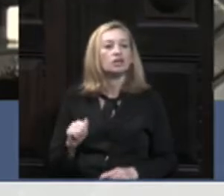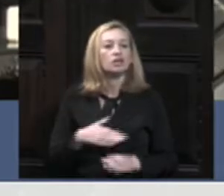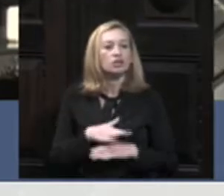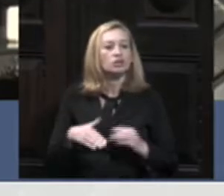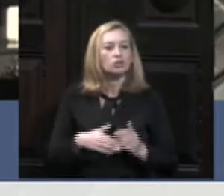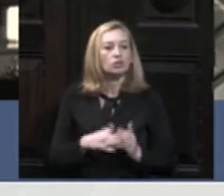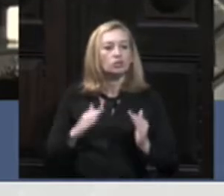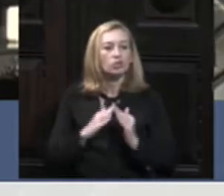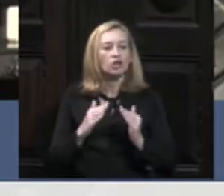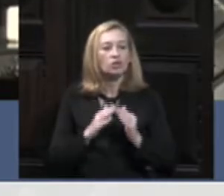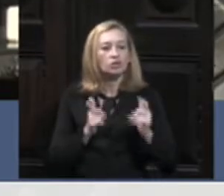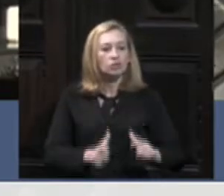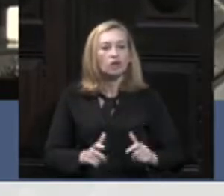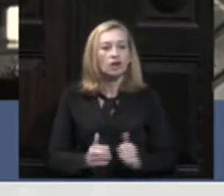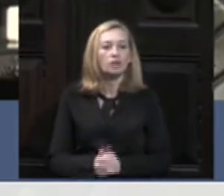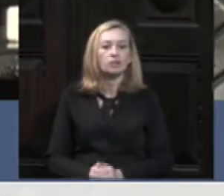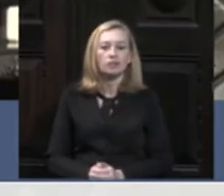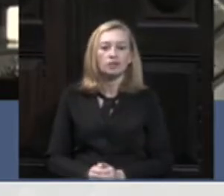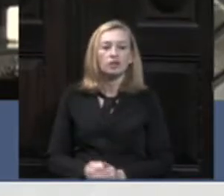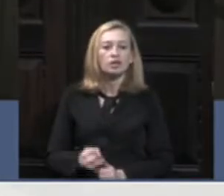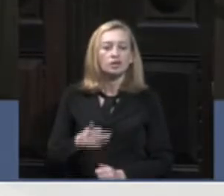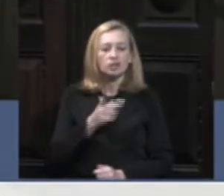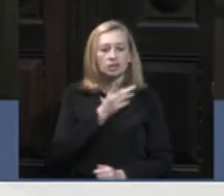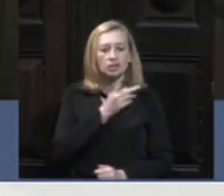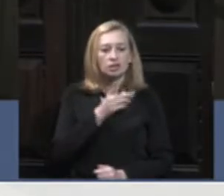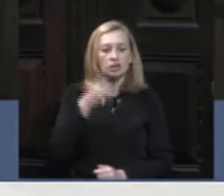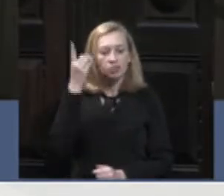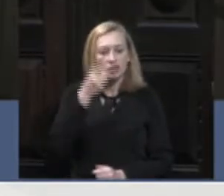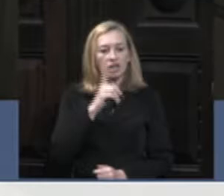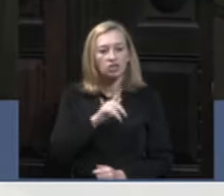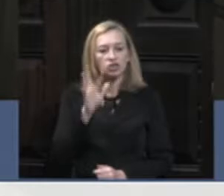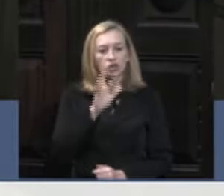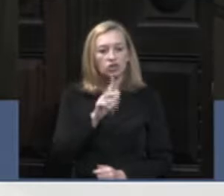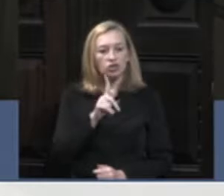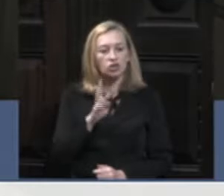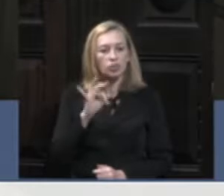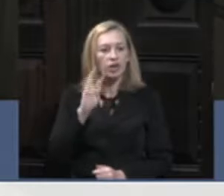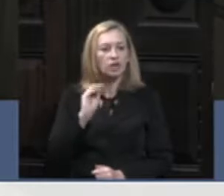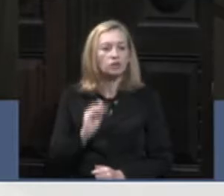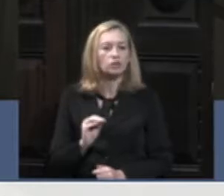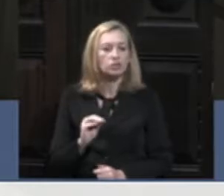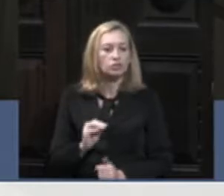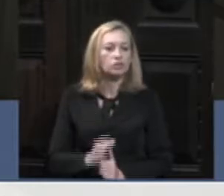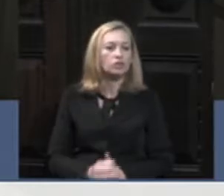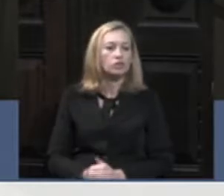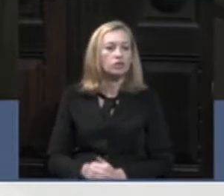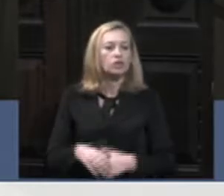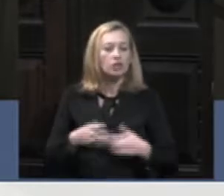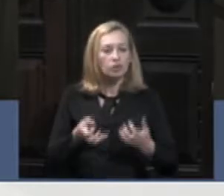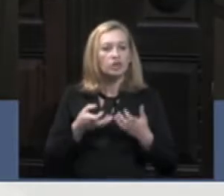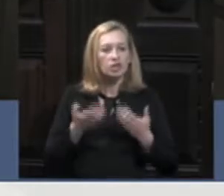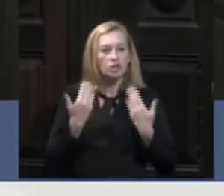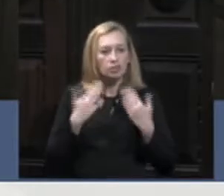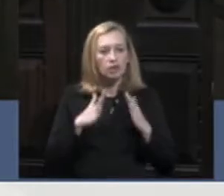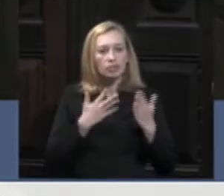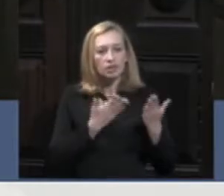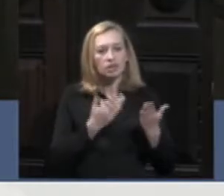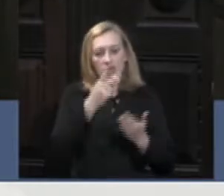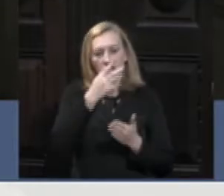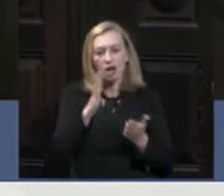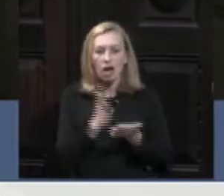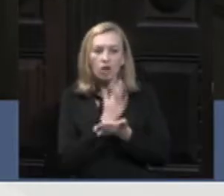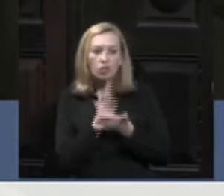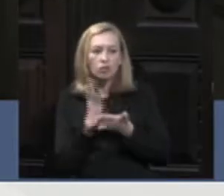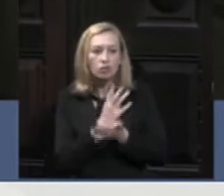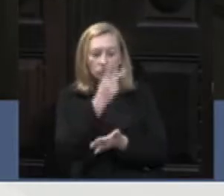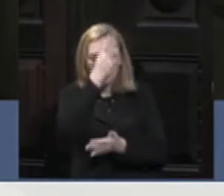Com a palavra o deputado Gilberto Palmares. Senhor presidente, eu queria saudar outras pessoas que têm sido lutadores nessa questão.